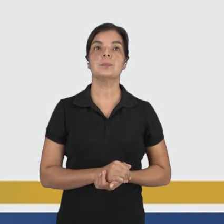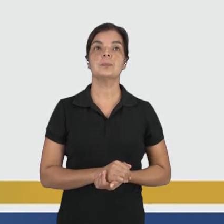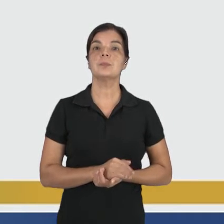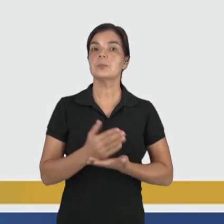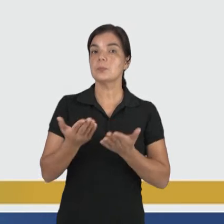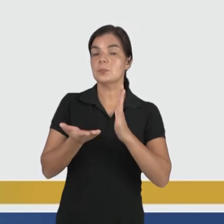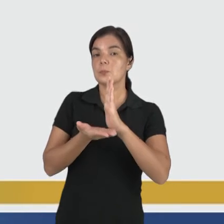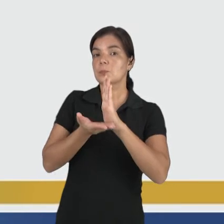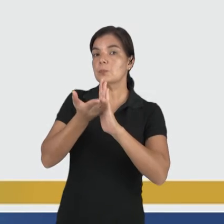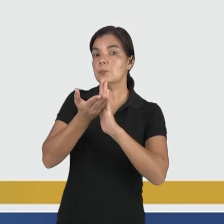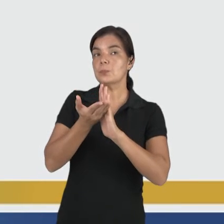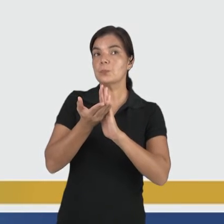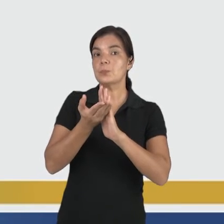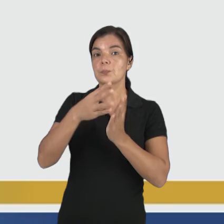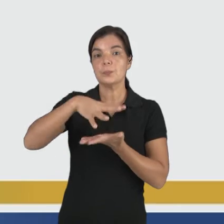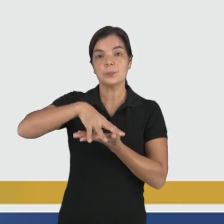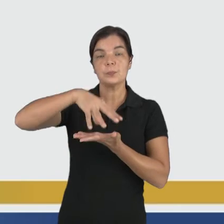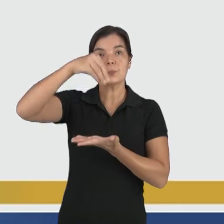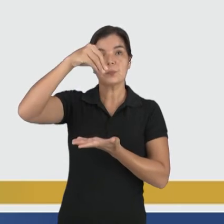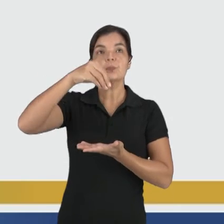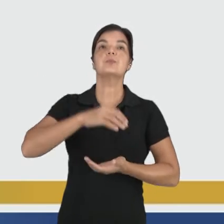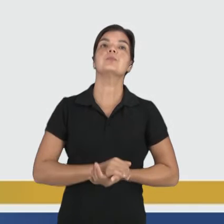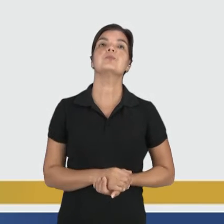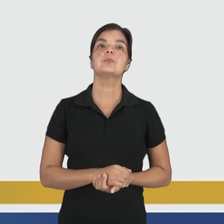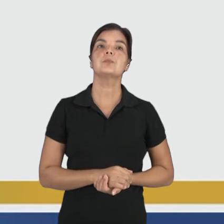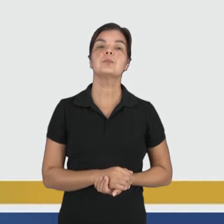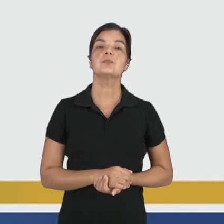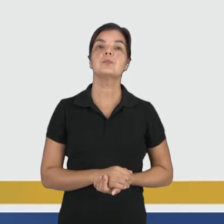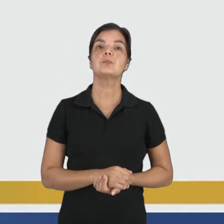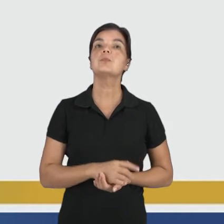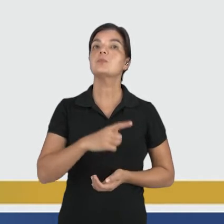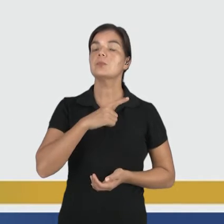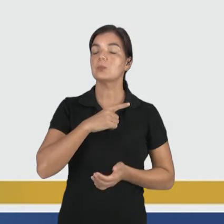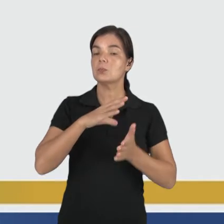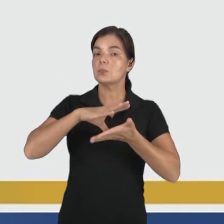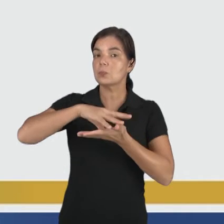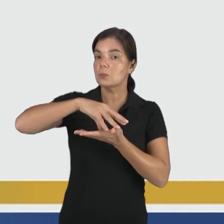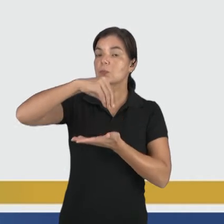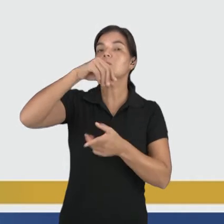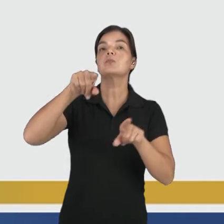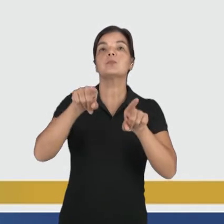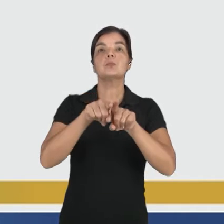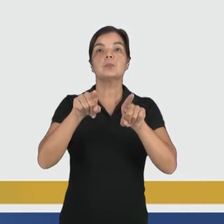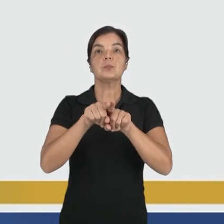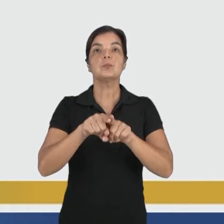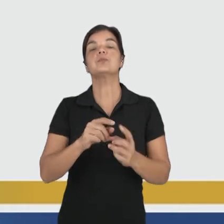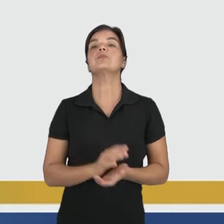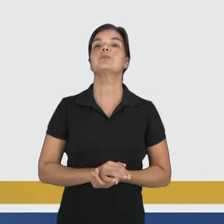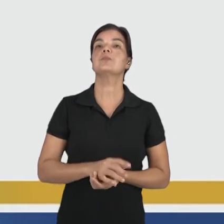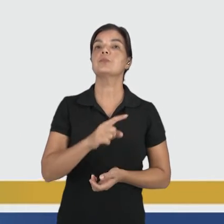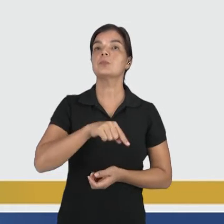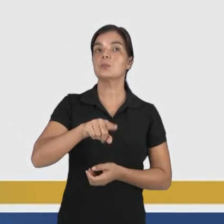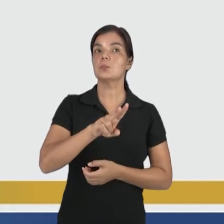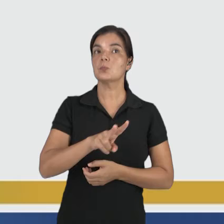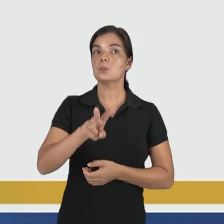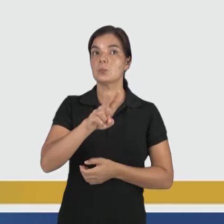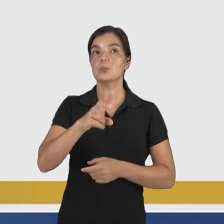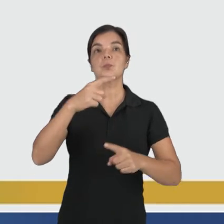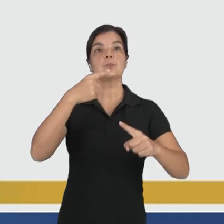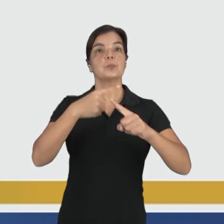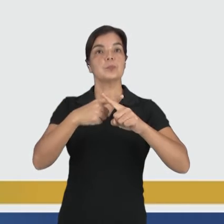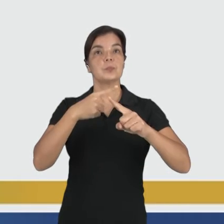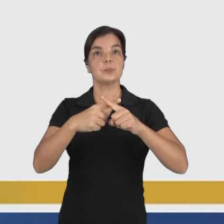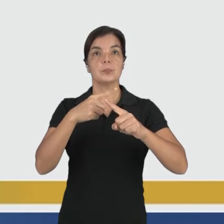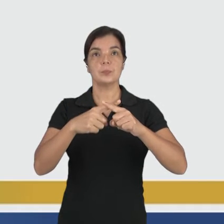Agora nós vamos para o volume do cone. O cone é a medida de capacidade do sólido geométrico, seu valor é obtido